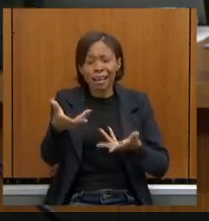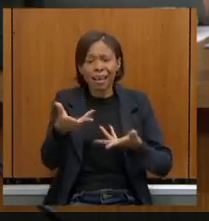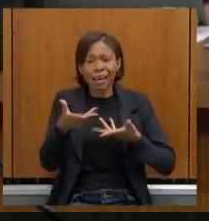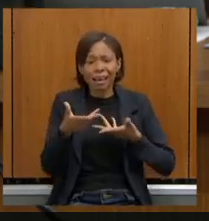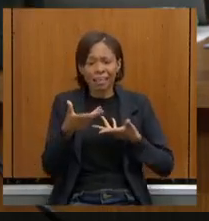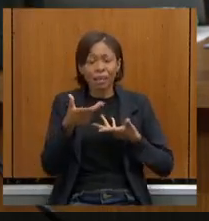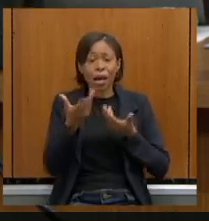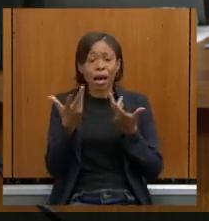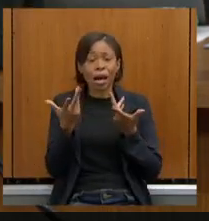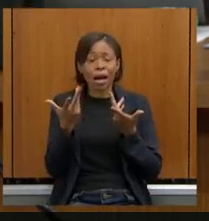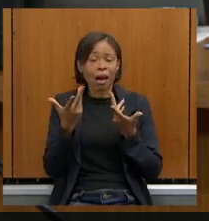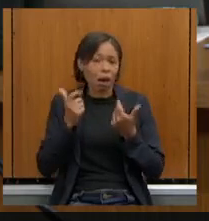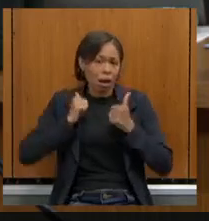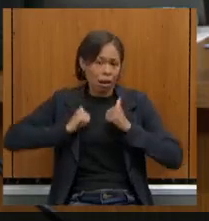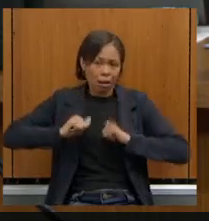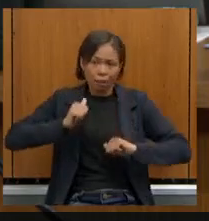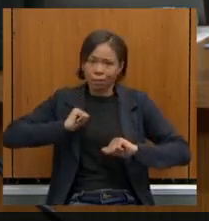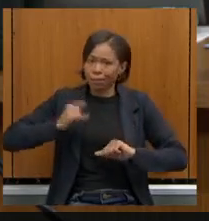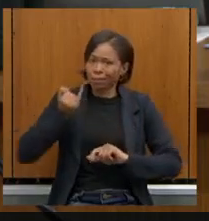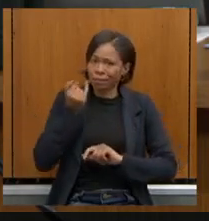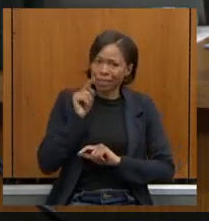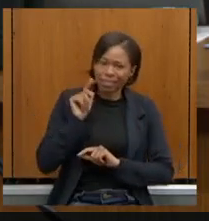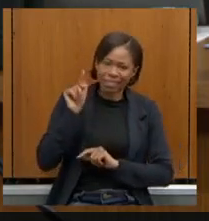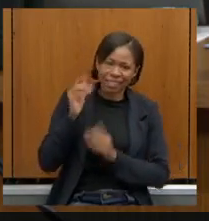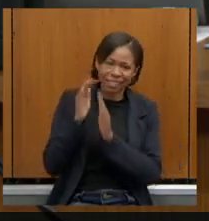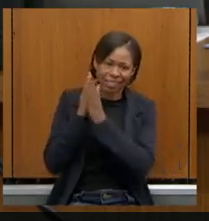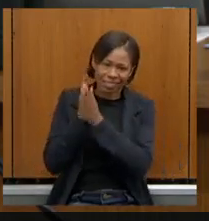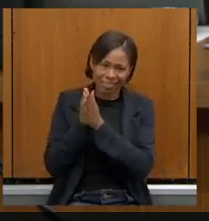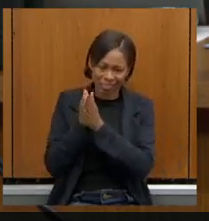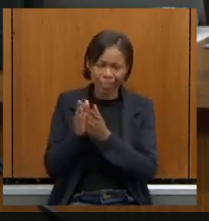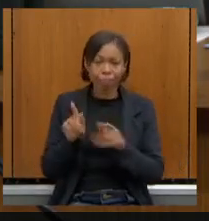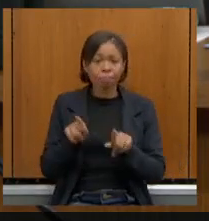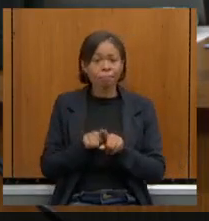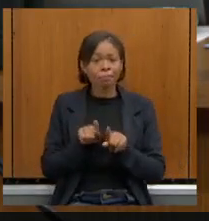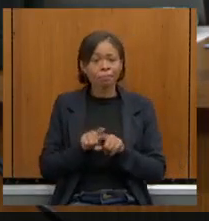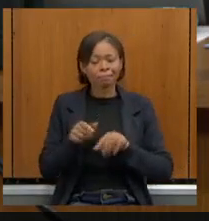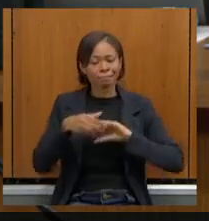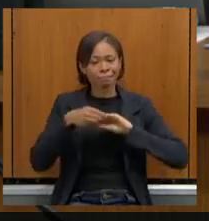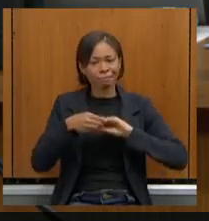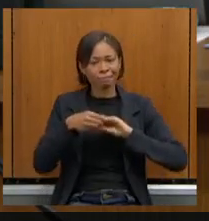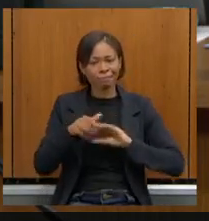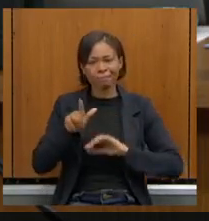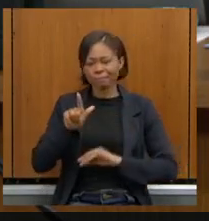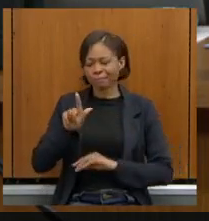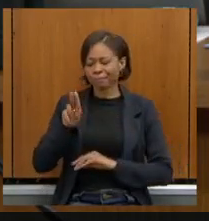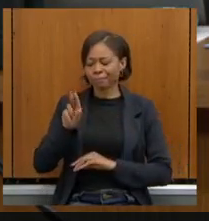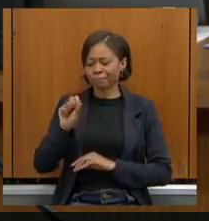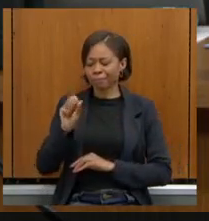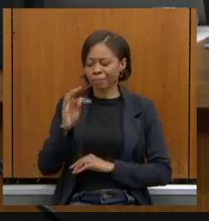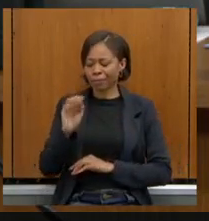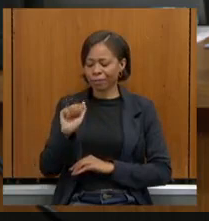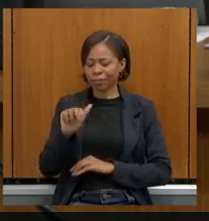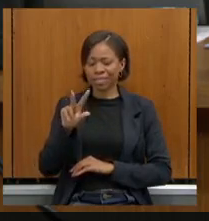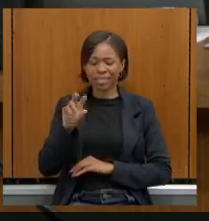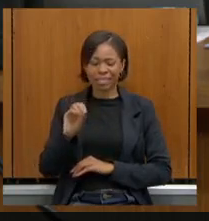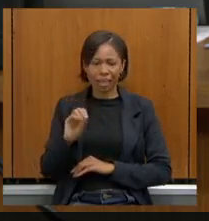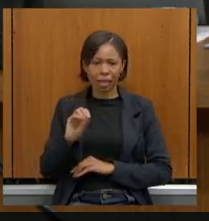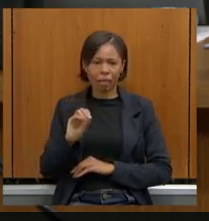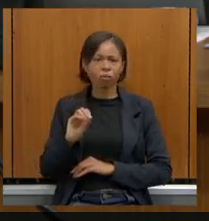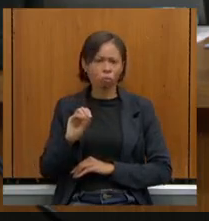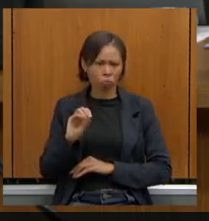Vale do Jequitinhonha. E também cumprimentar o Gustavo, este outro grande profissional e na figura dos dois, Gustavo, cumprimento todos os